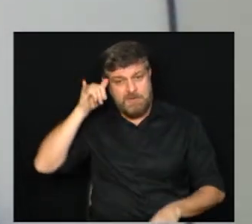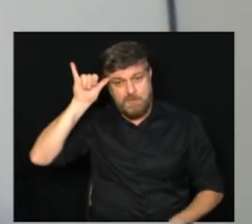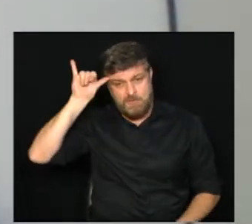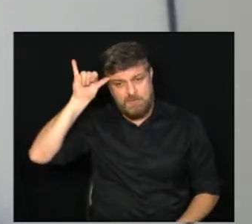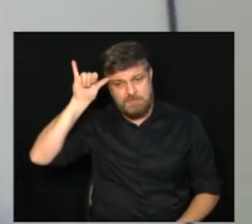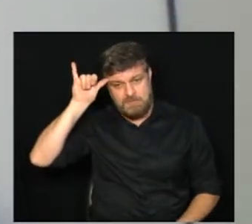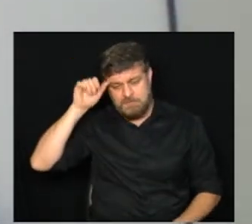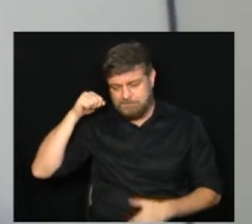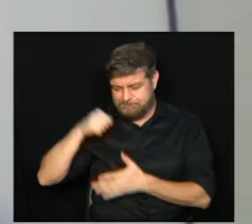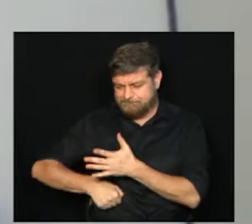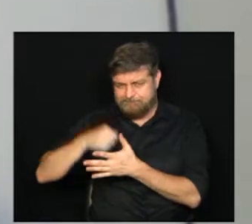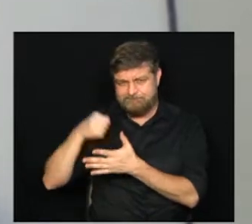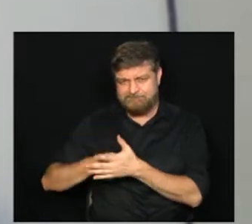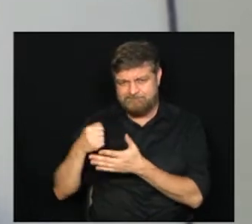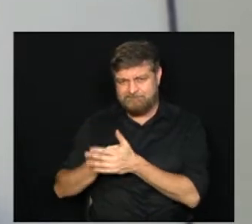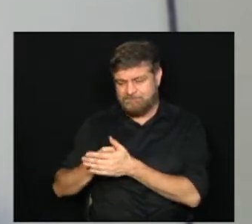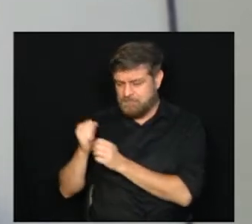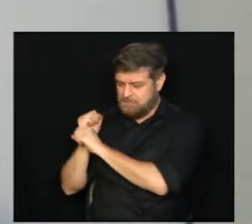de luta,